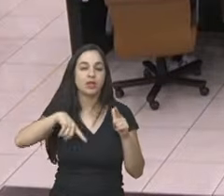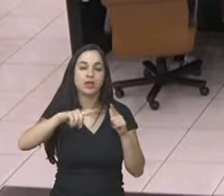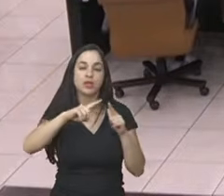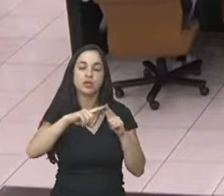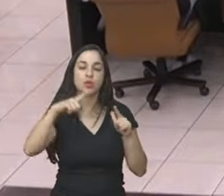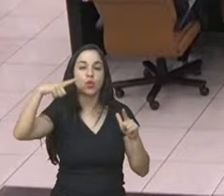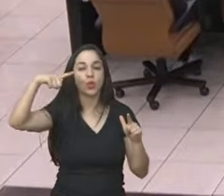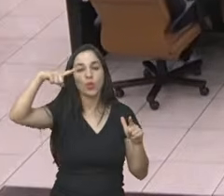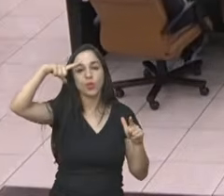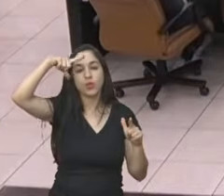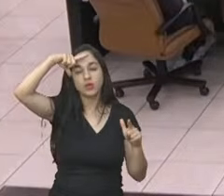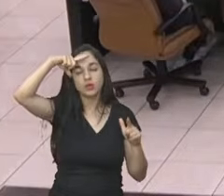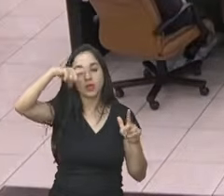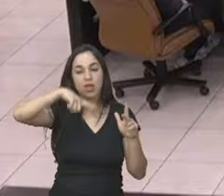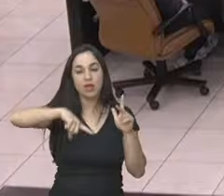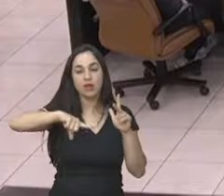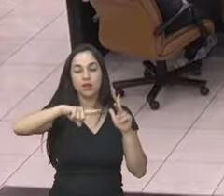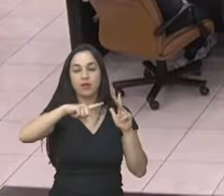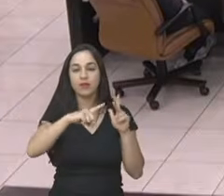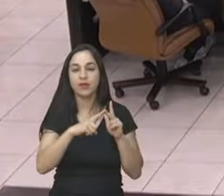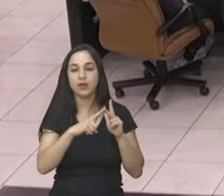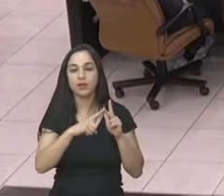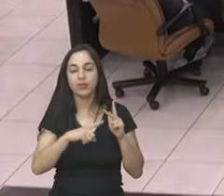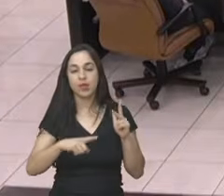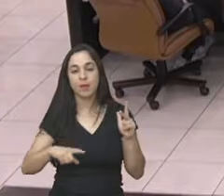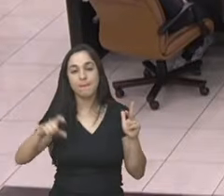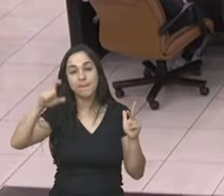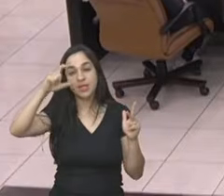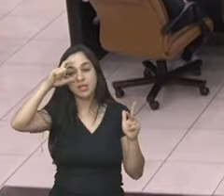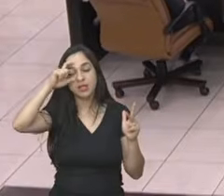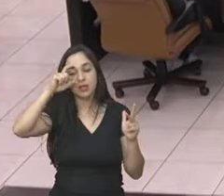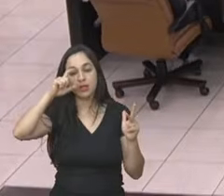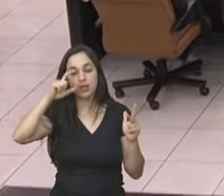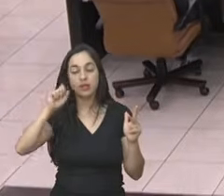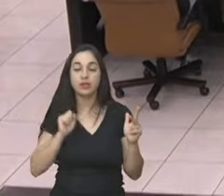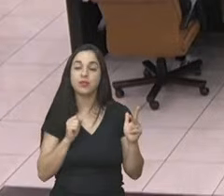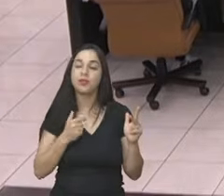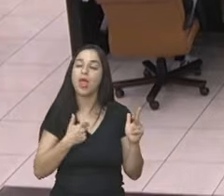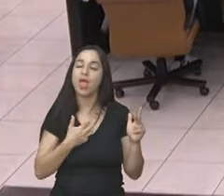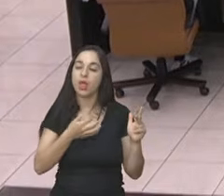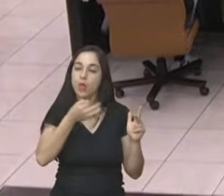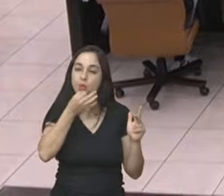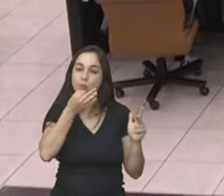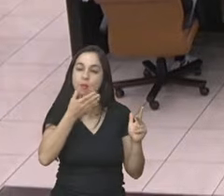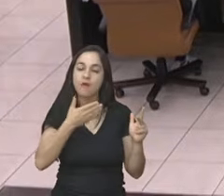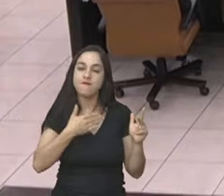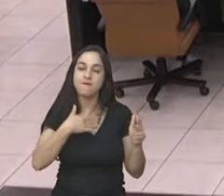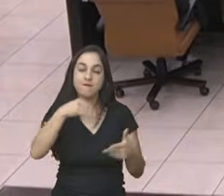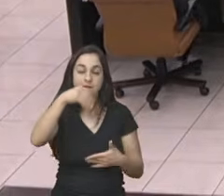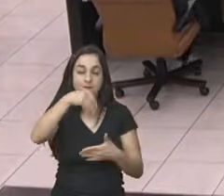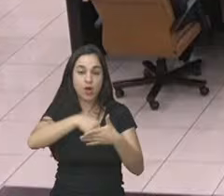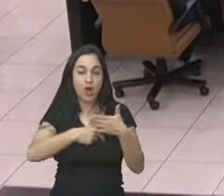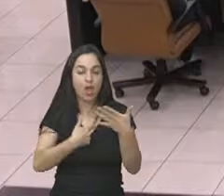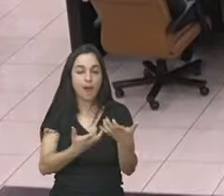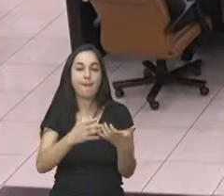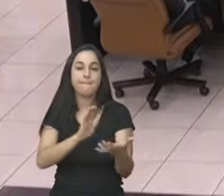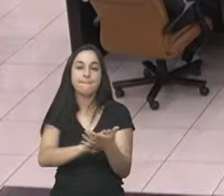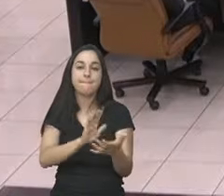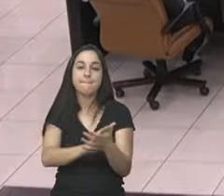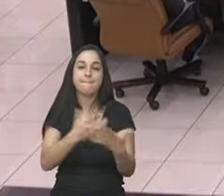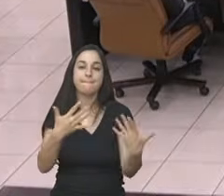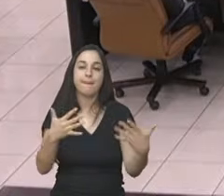Luiz Flávio Flavinho? Como vota Marcelo Dantas? Só justificando o voto, queria dar os parabéns